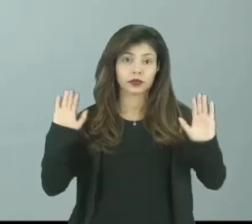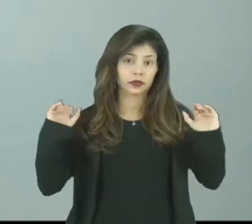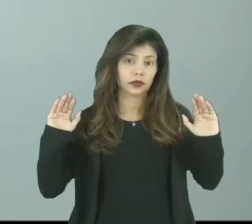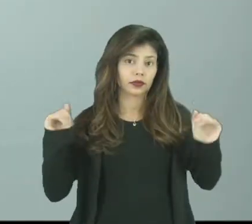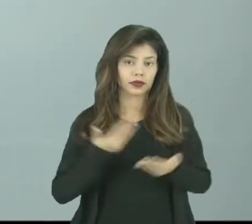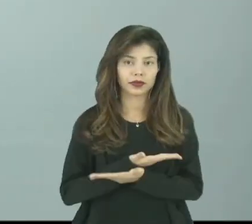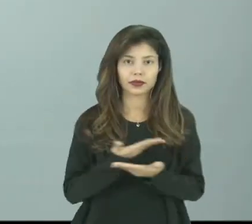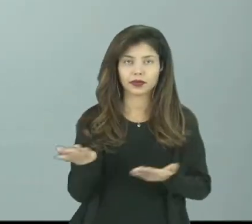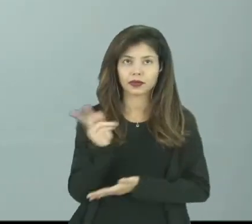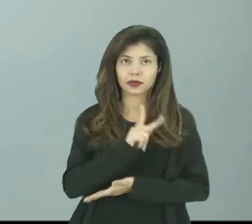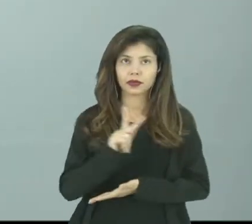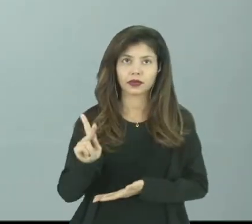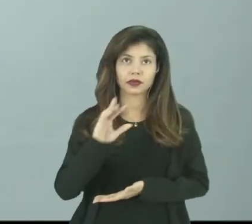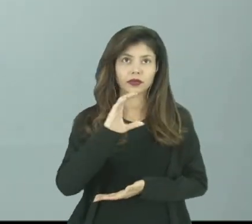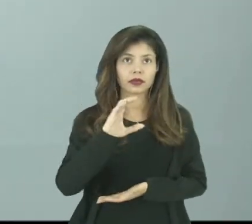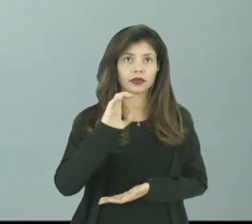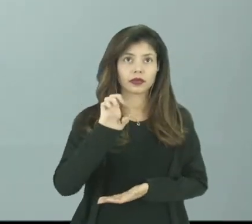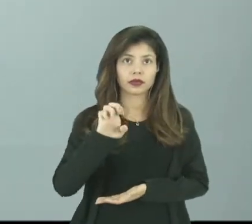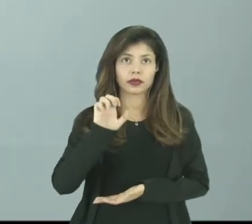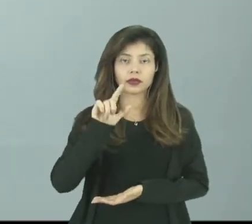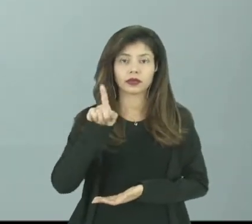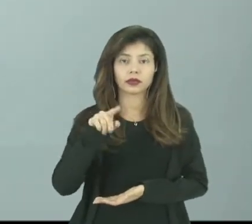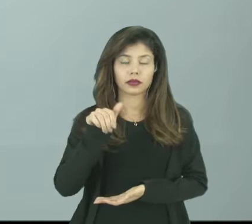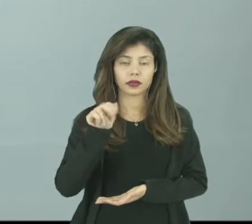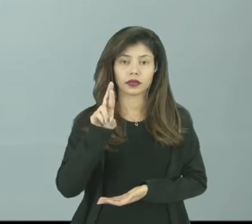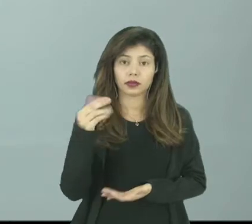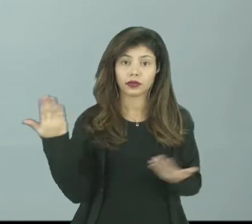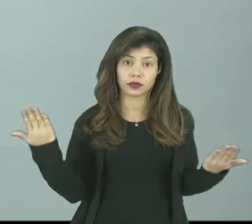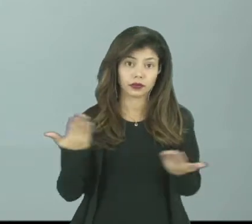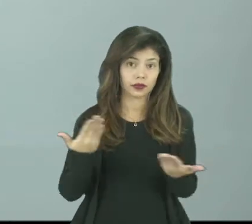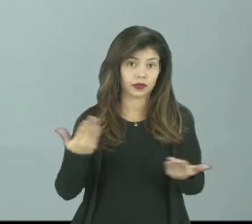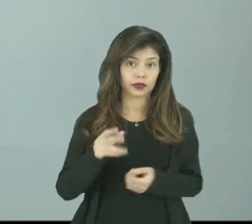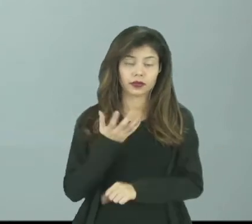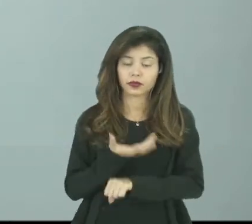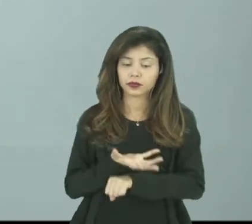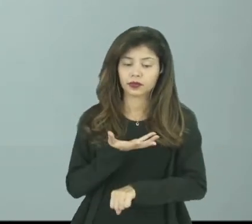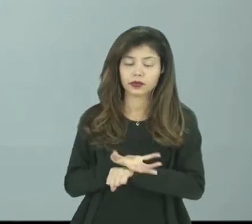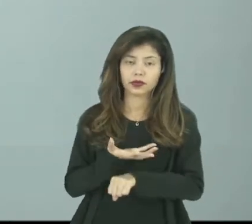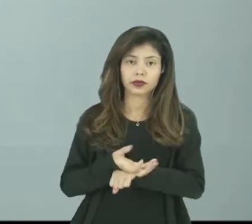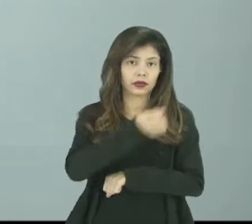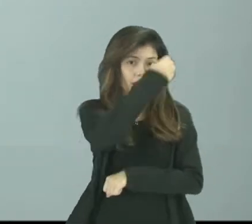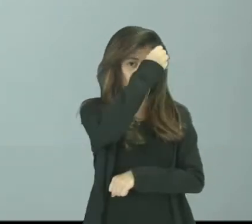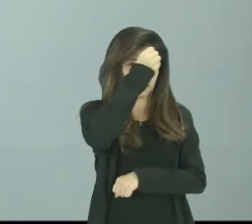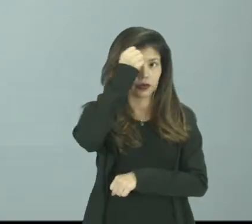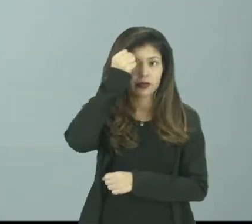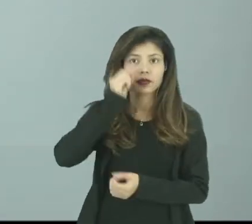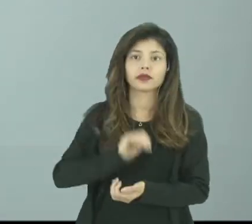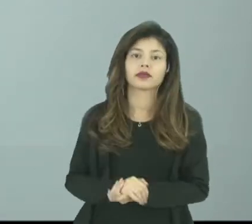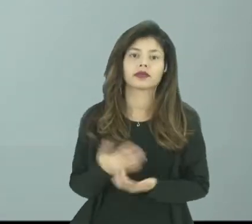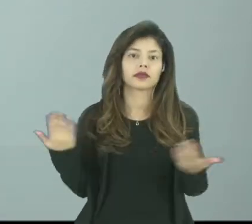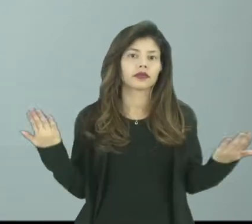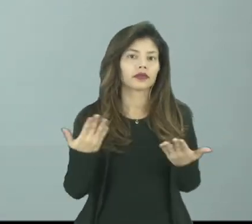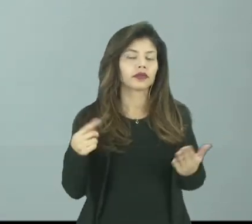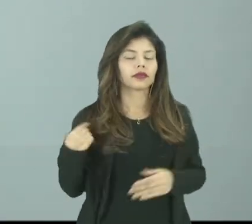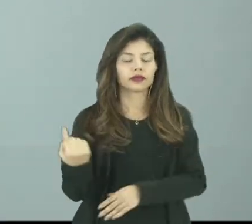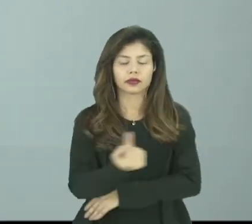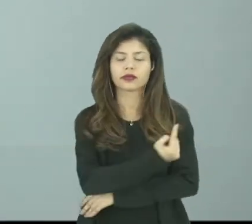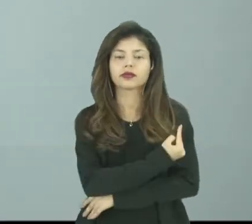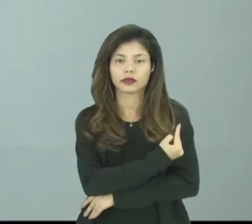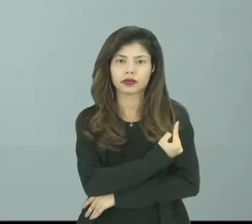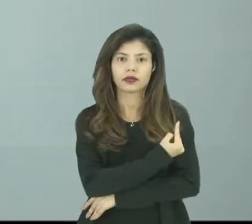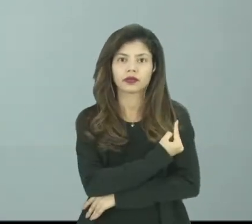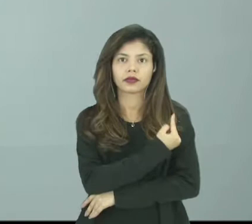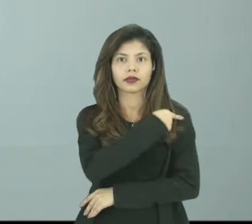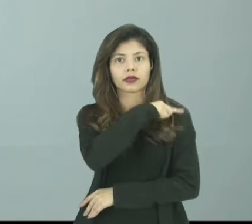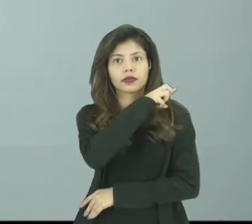Olá pessoal, sou o professor César Hildo, vou estar com vocês com a disciplina de Sociologia. Estamos no ensino médio,